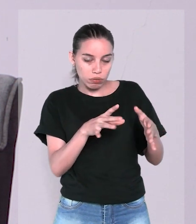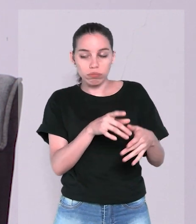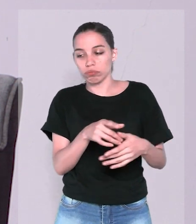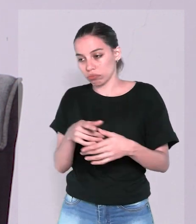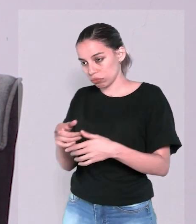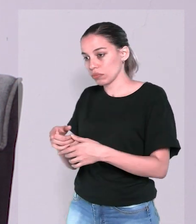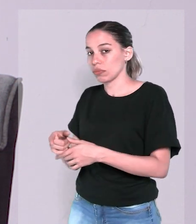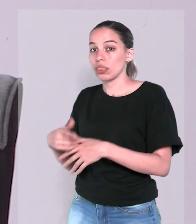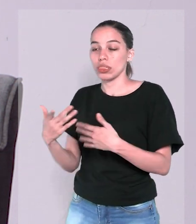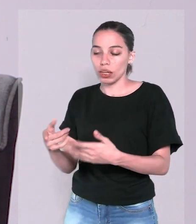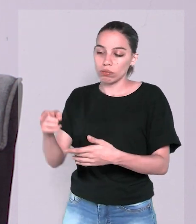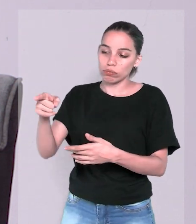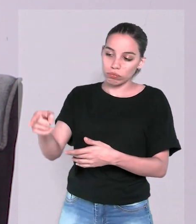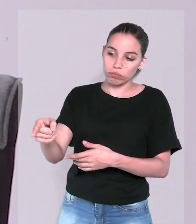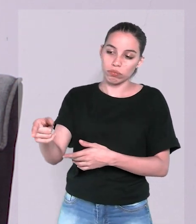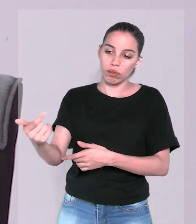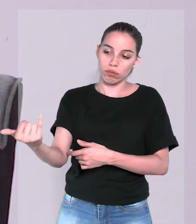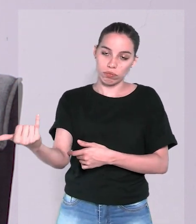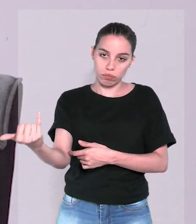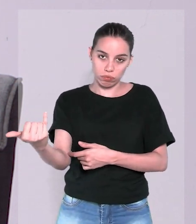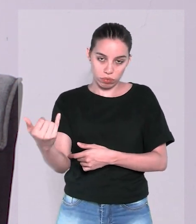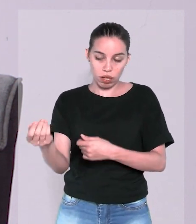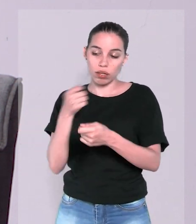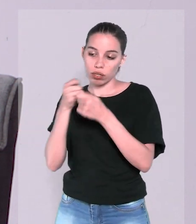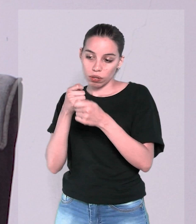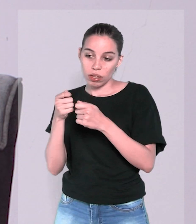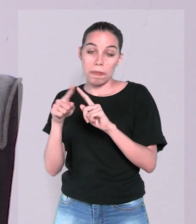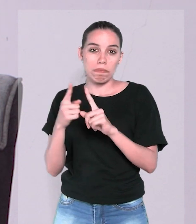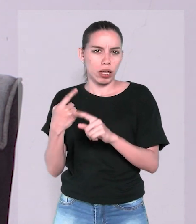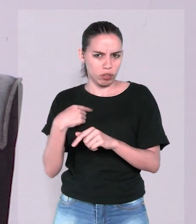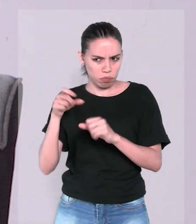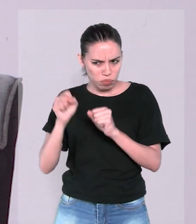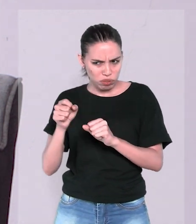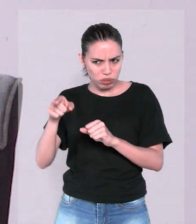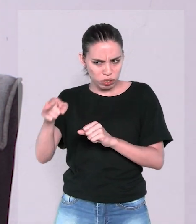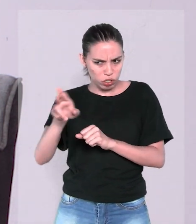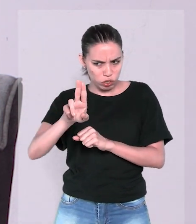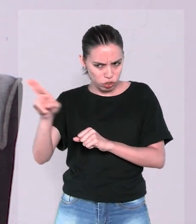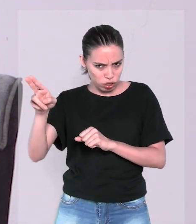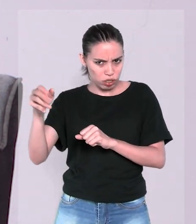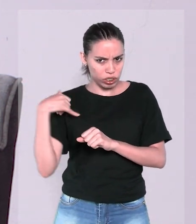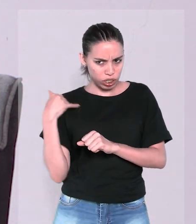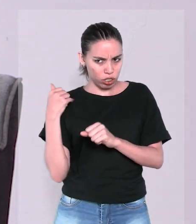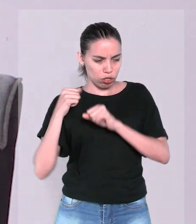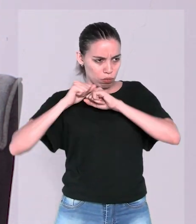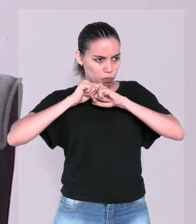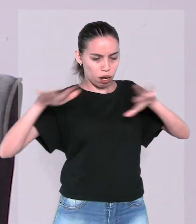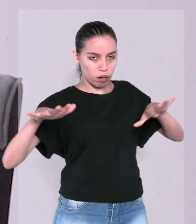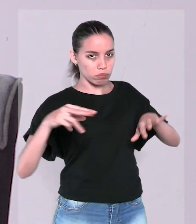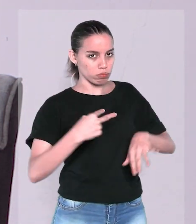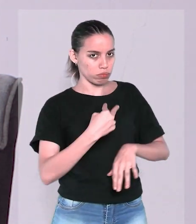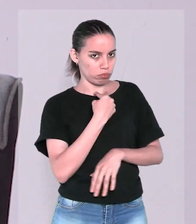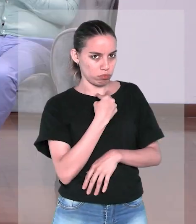das mães, de quem era responsável, né, por esse pessoal. Então, na autorização, eu me